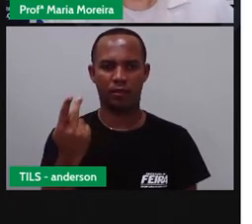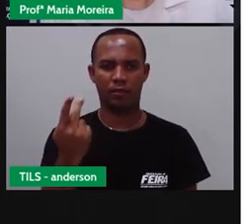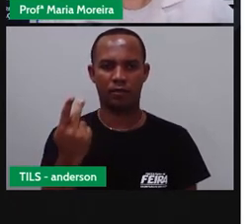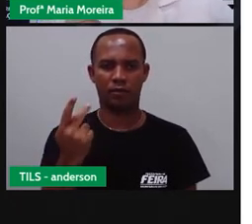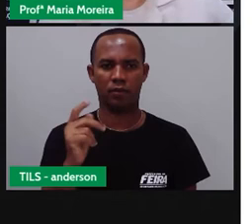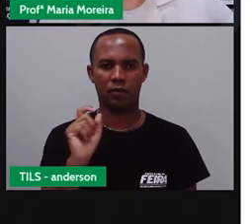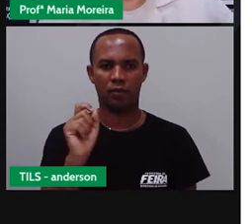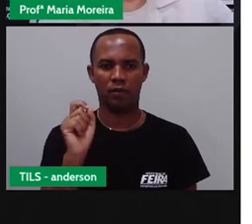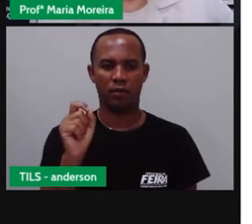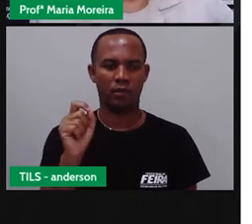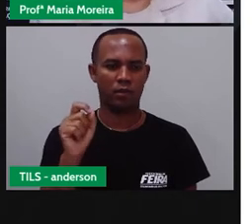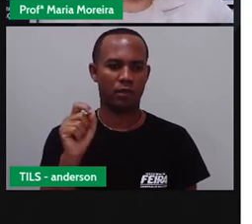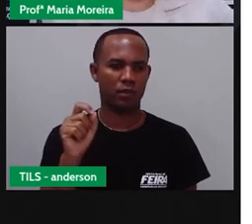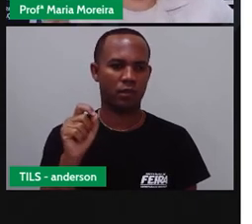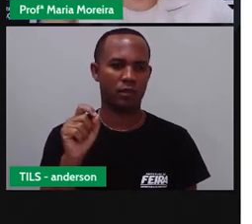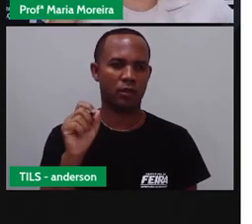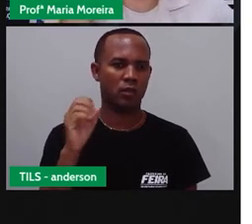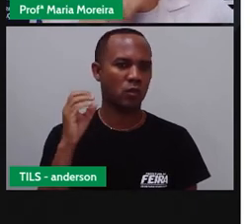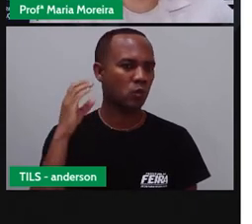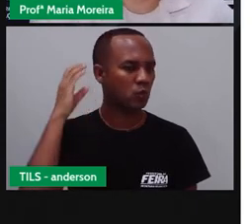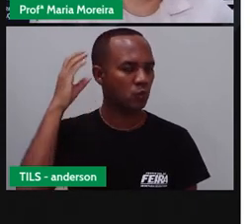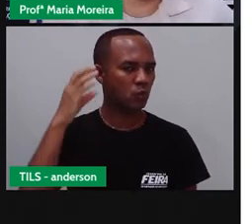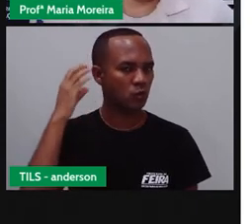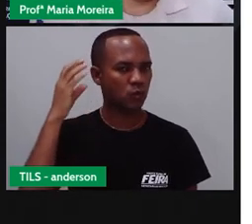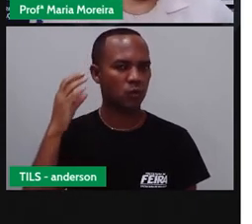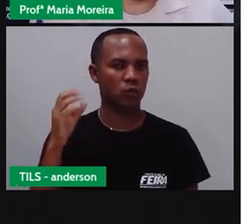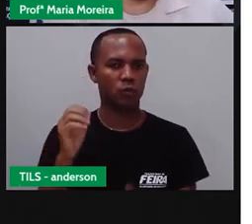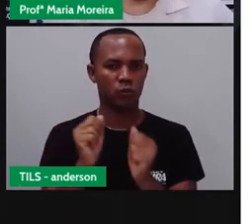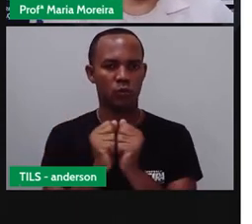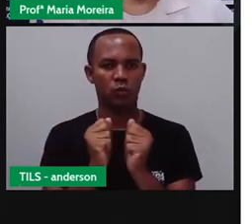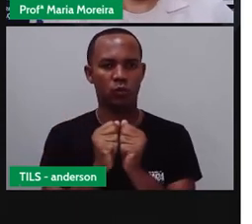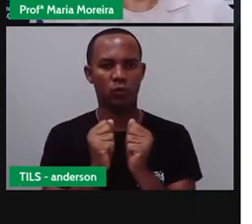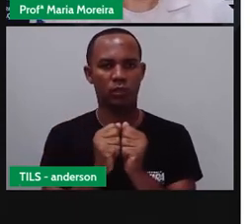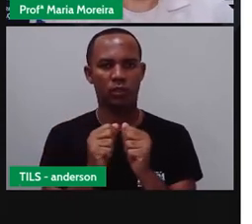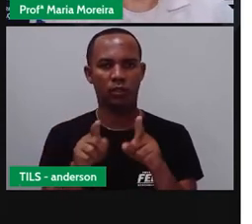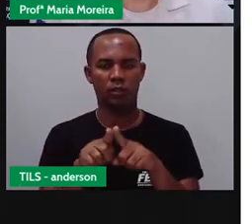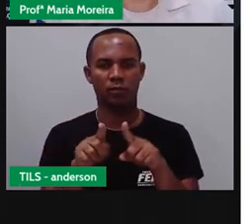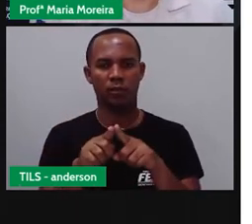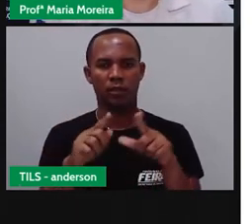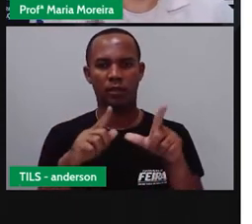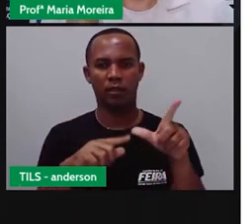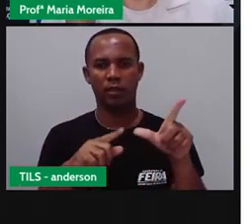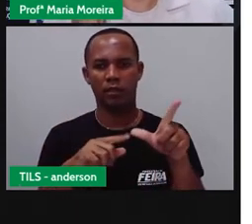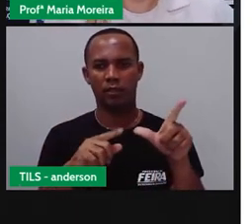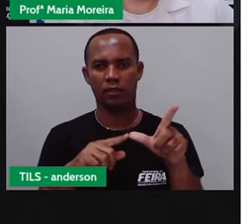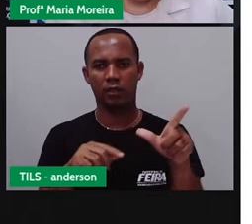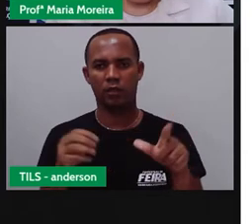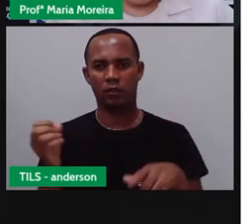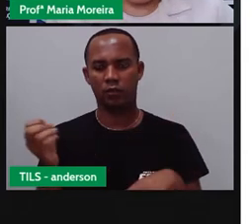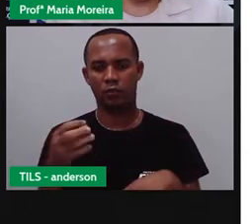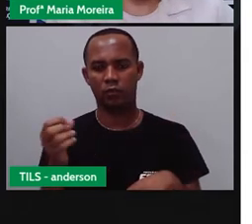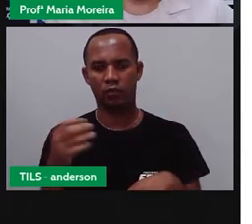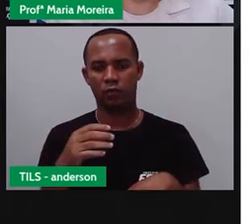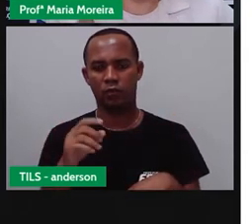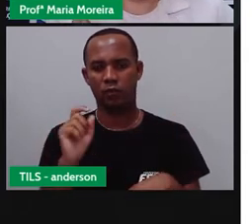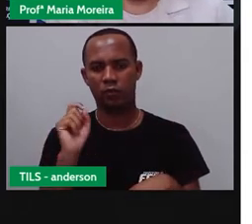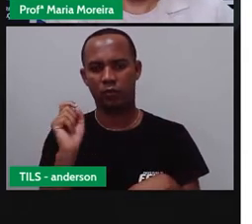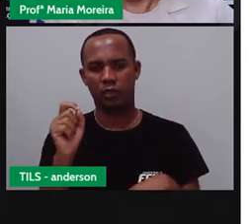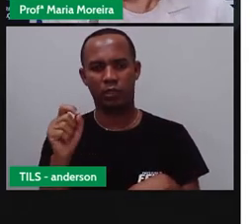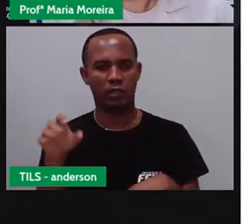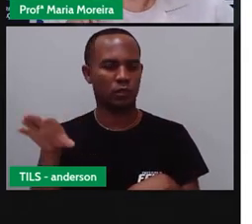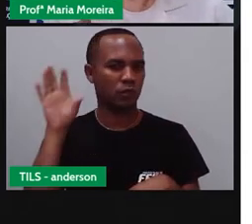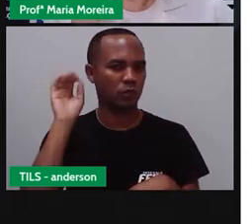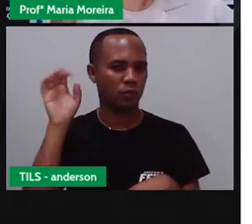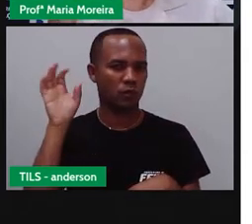são sons então o h quando se junta com essas consoantes forma um novo são Lima Um Novo